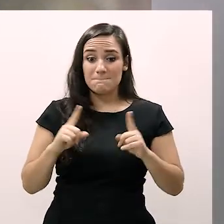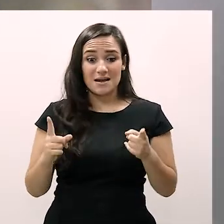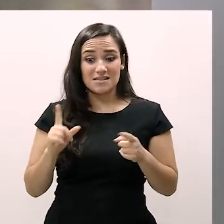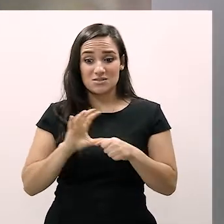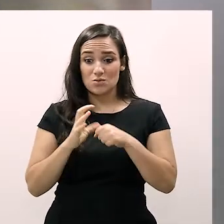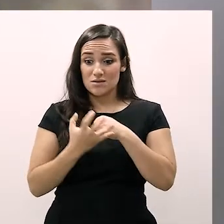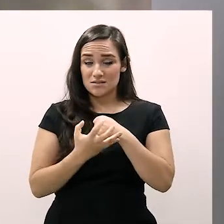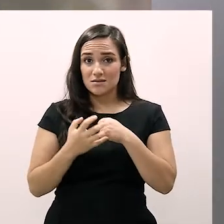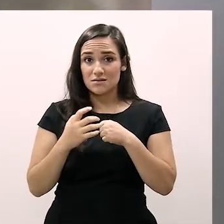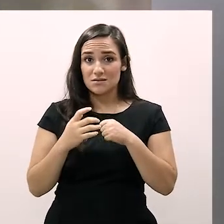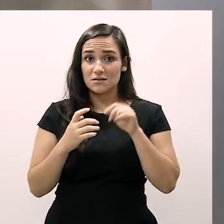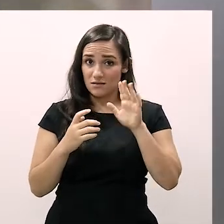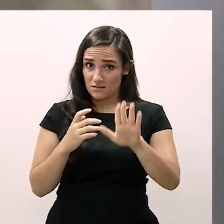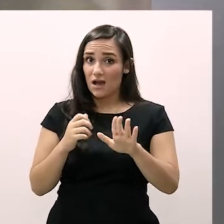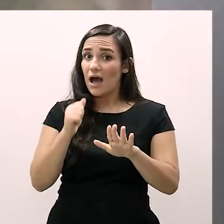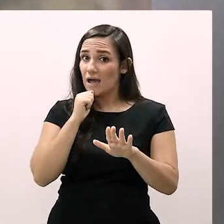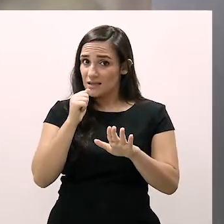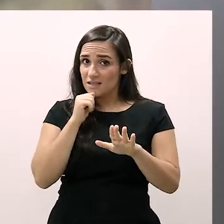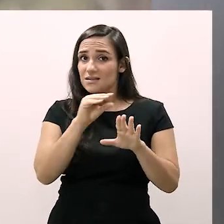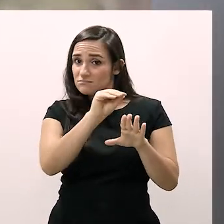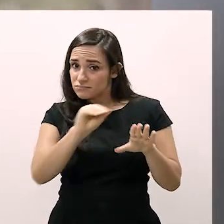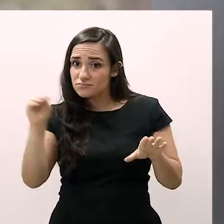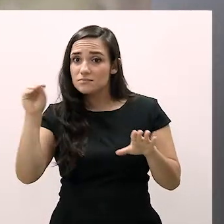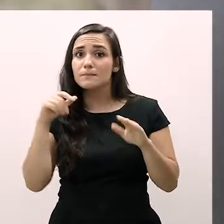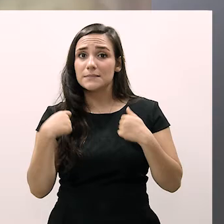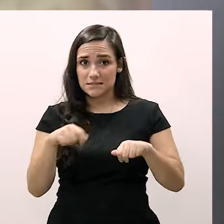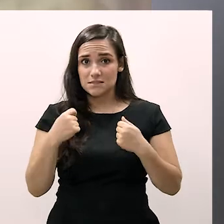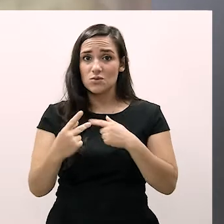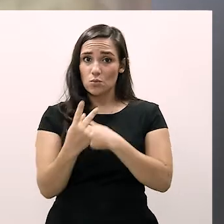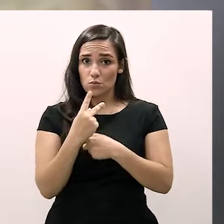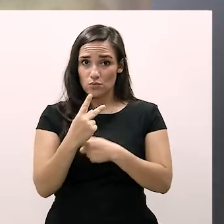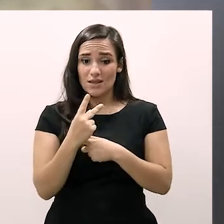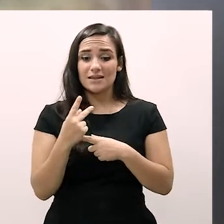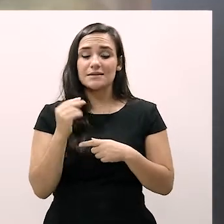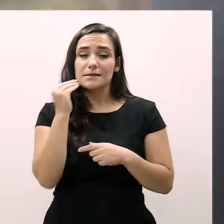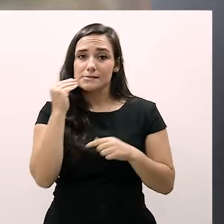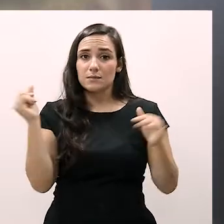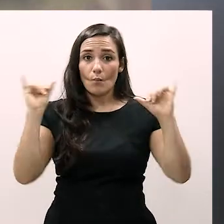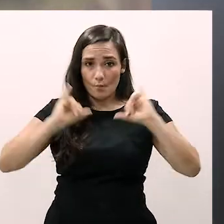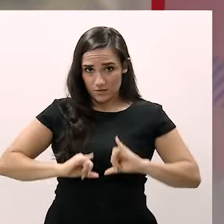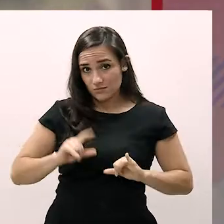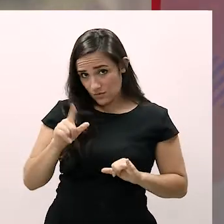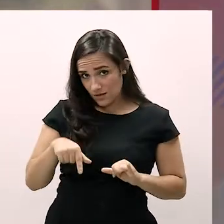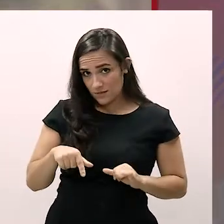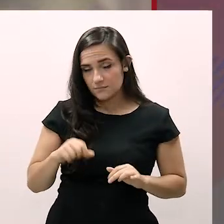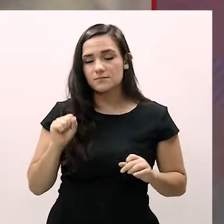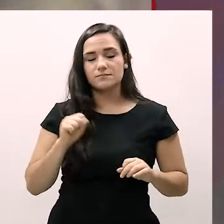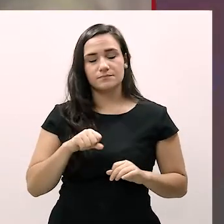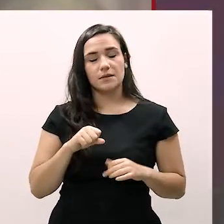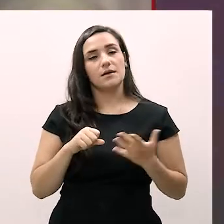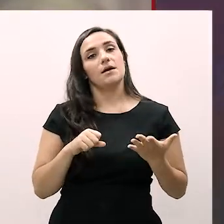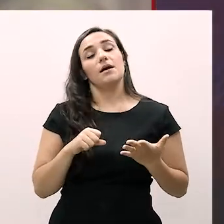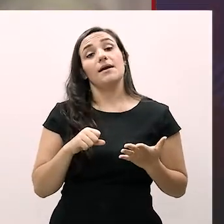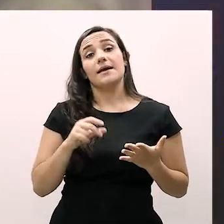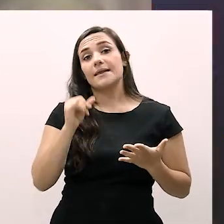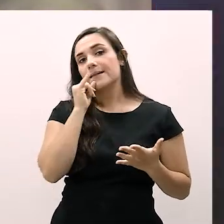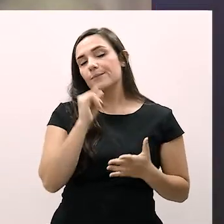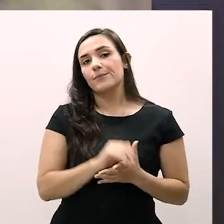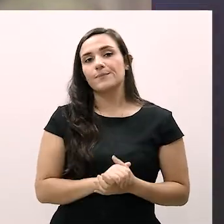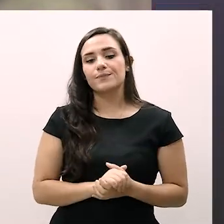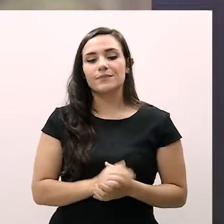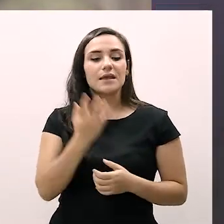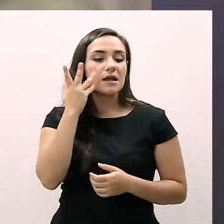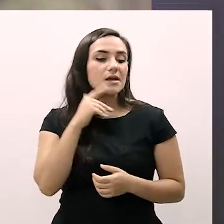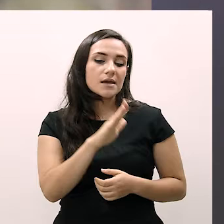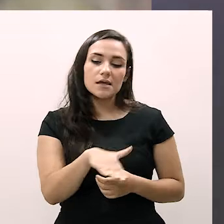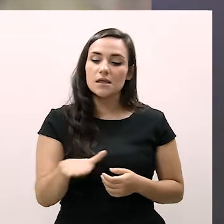tentem perder peso. No caso de um público, por exemplo, infanto-juvenil, né, crianças e adolescentes,